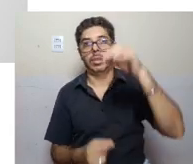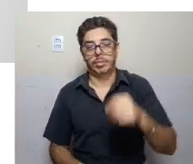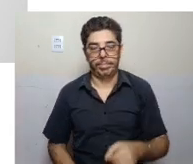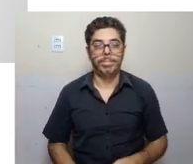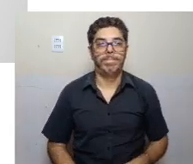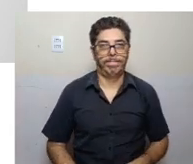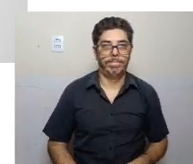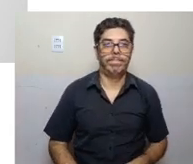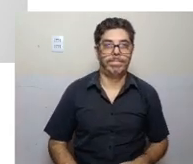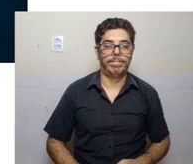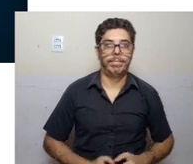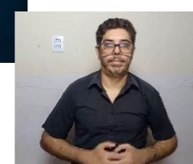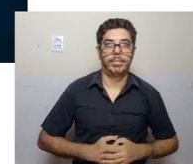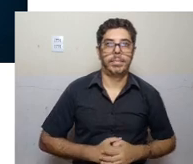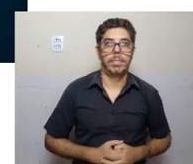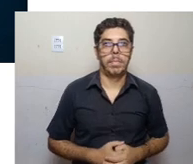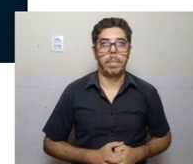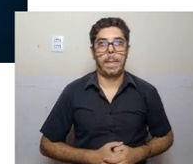reto, sem desvio algum.